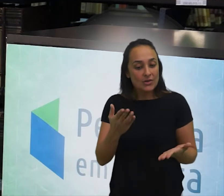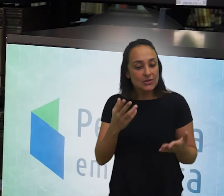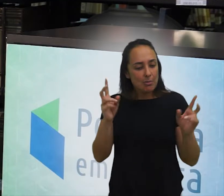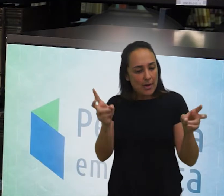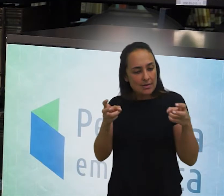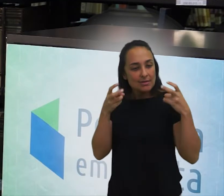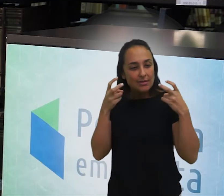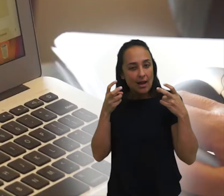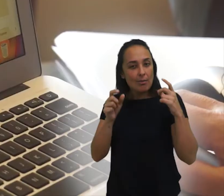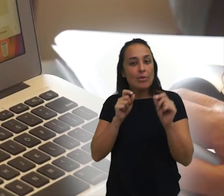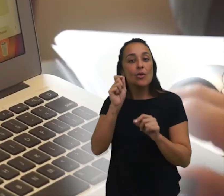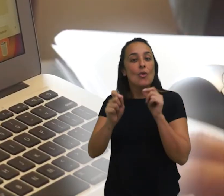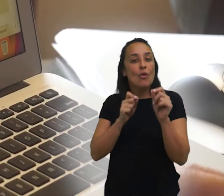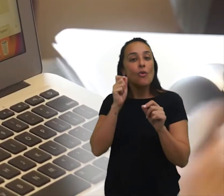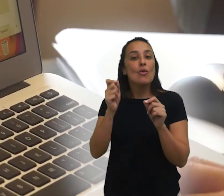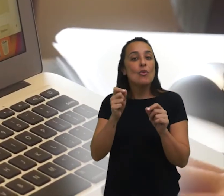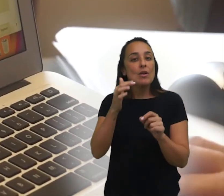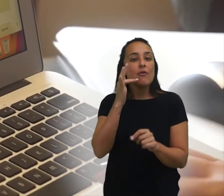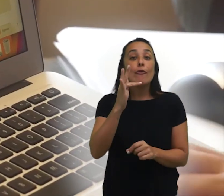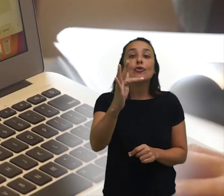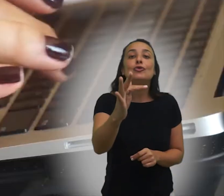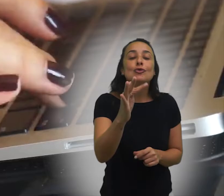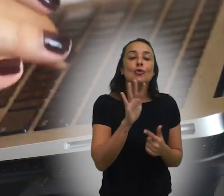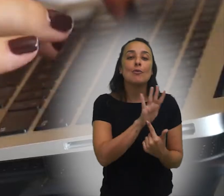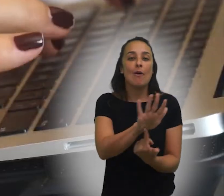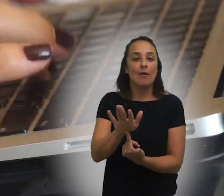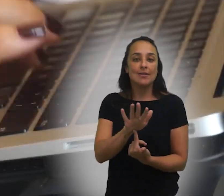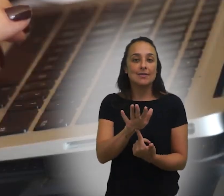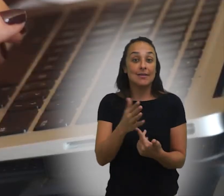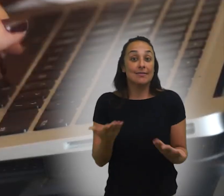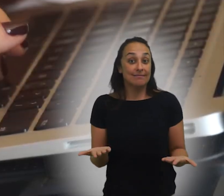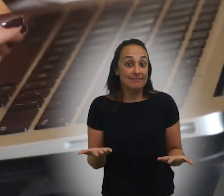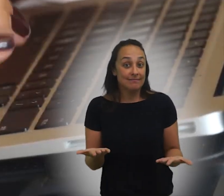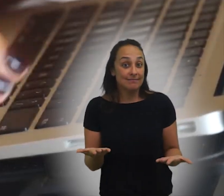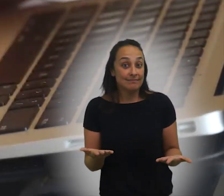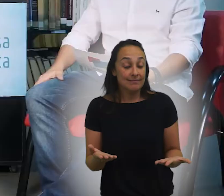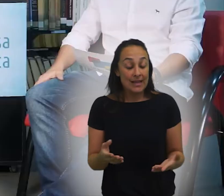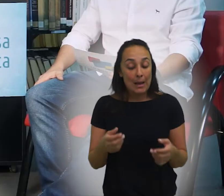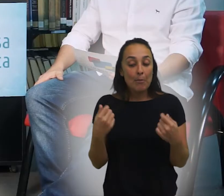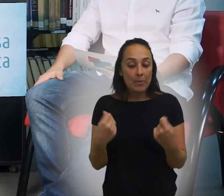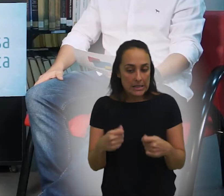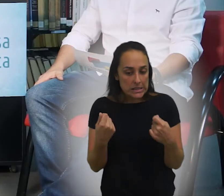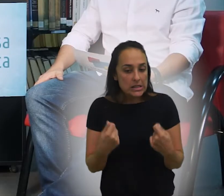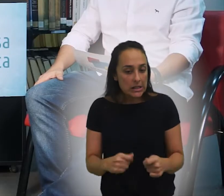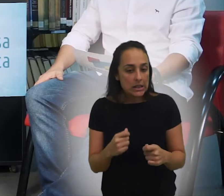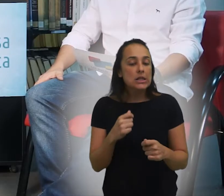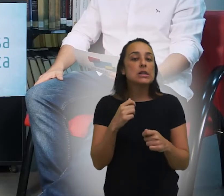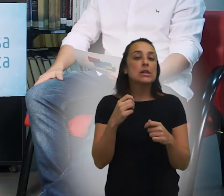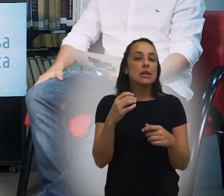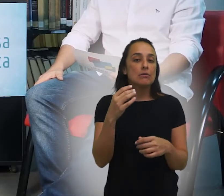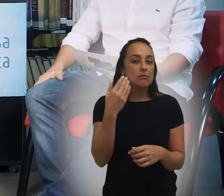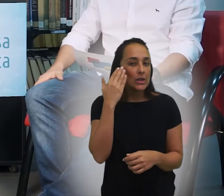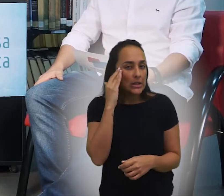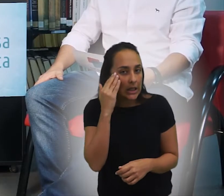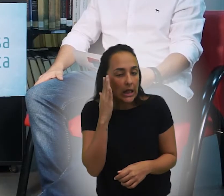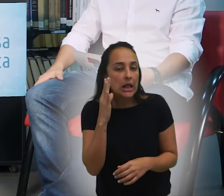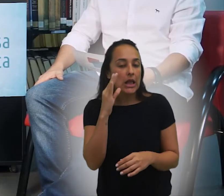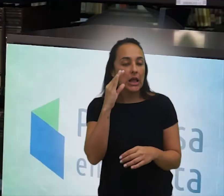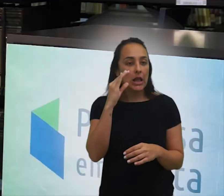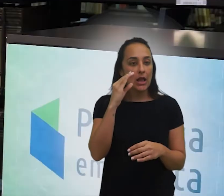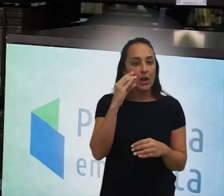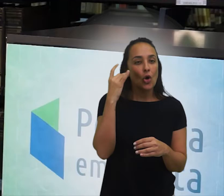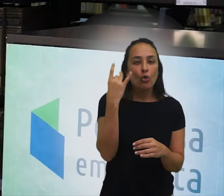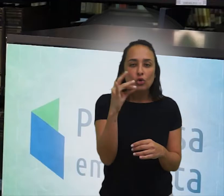Acho que a inserção do digital é inevitável. O campo artístico e a crítica de arte, nesse sentido, os